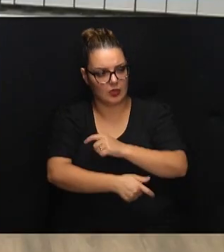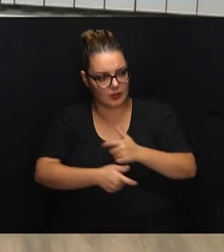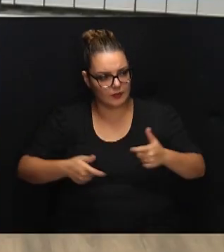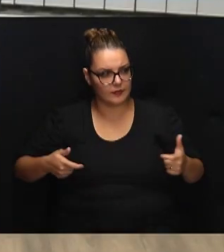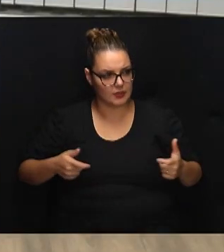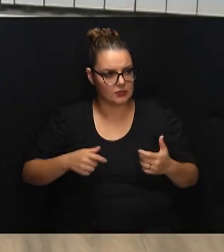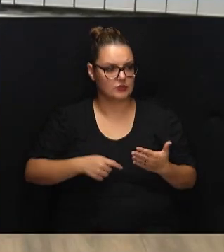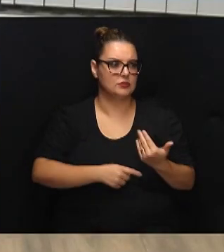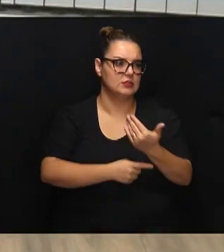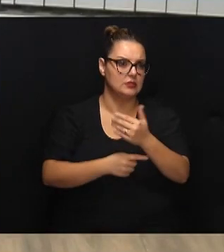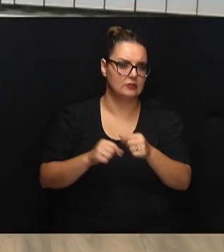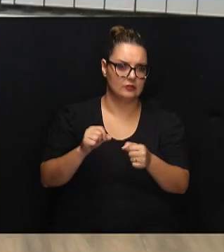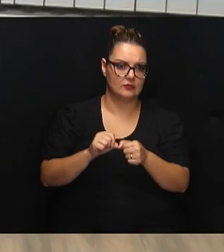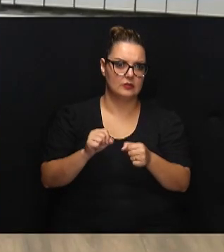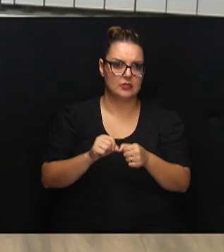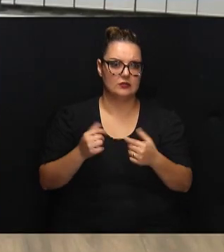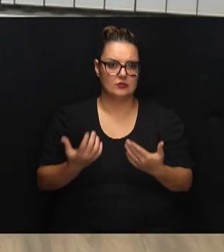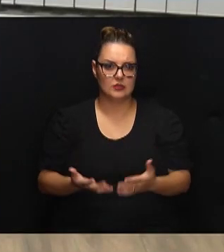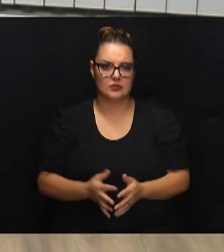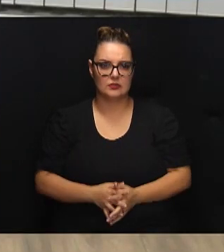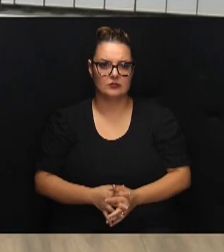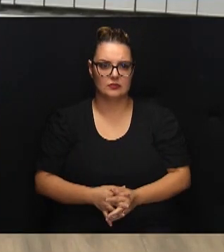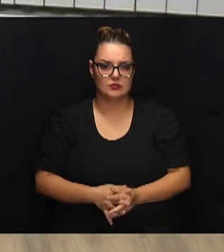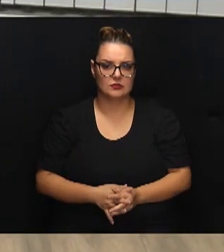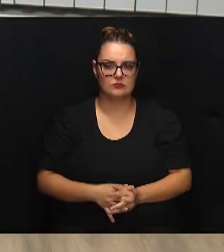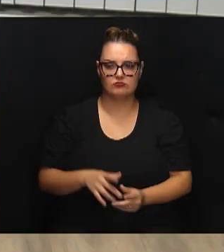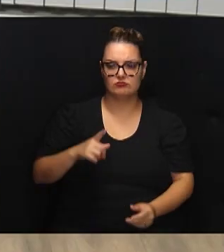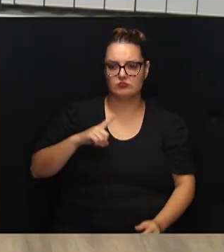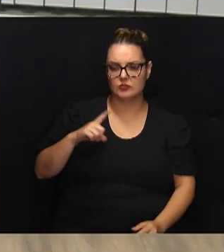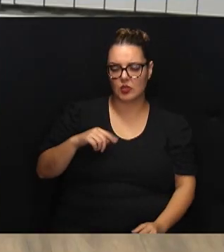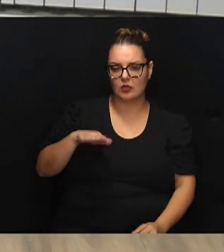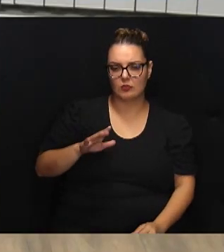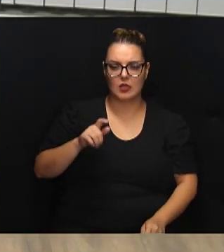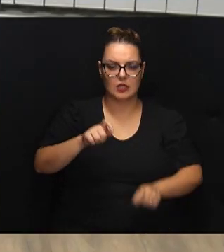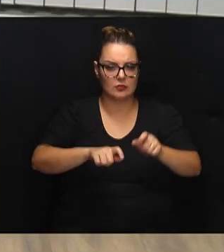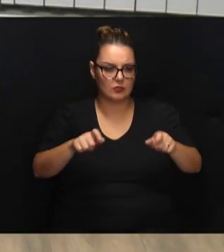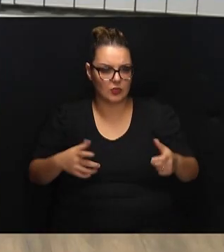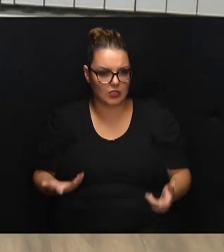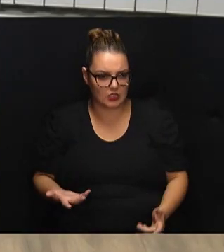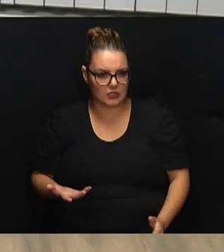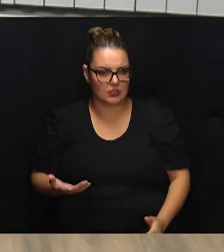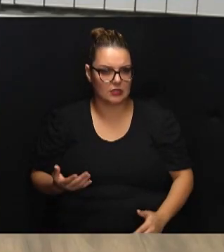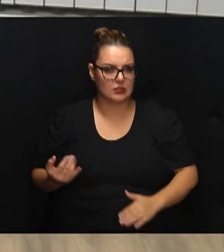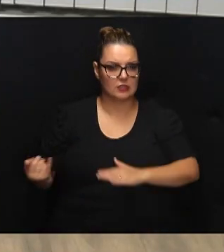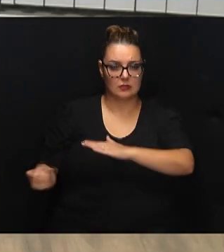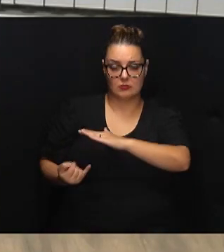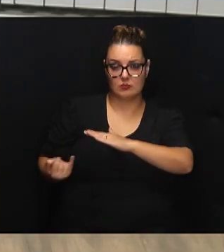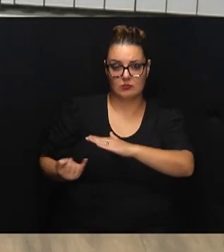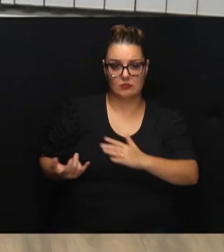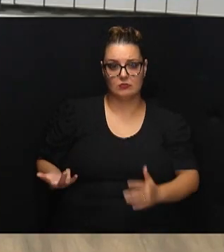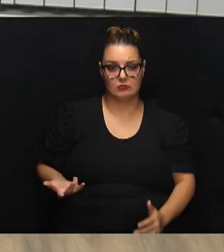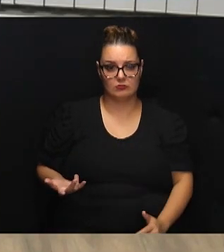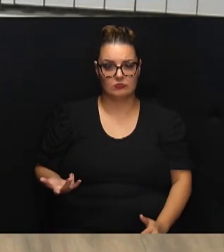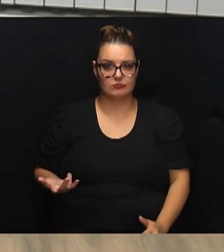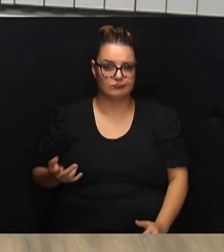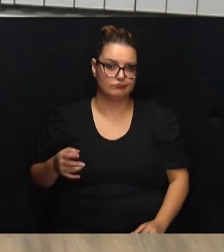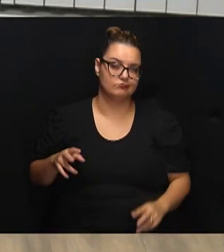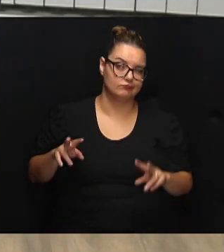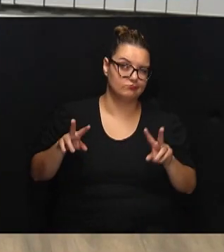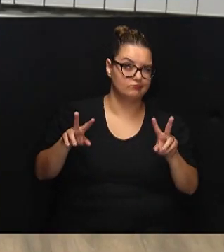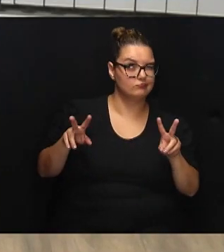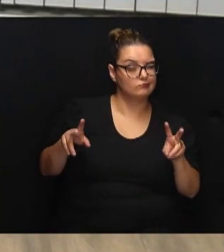tecnologia fez com que tivéssemos aí mais pessoas na informalidade pela, vamos colocar uma